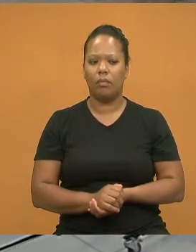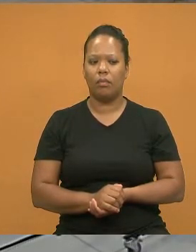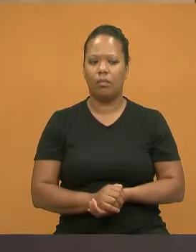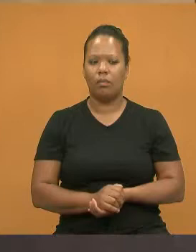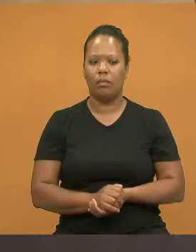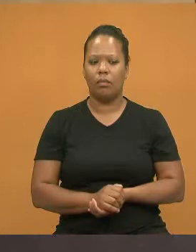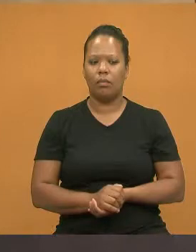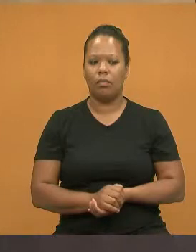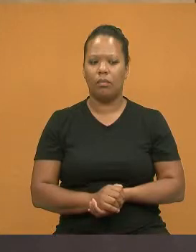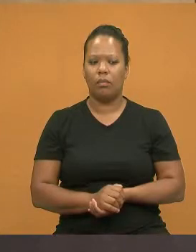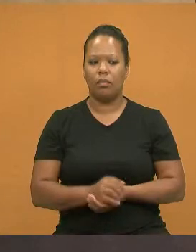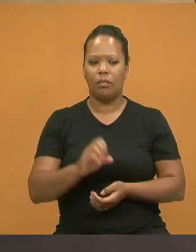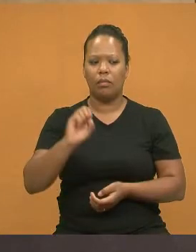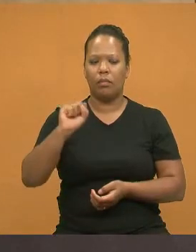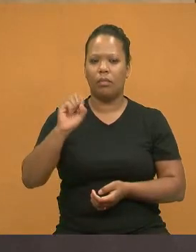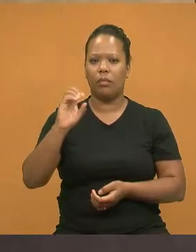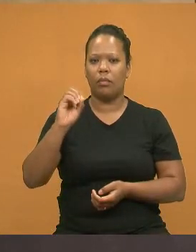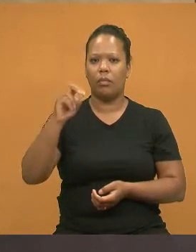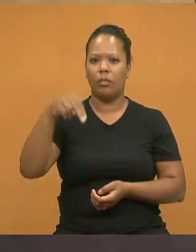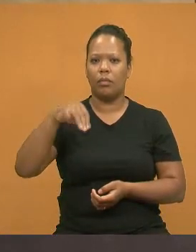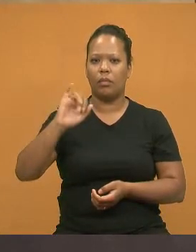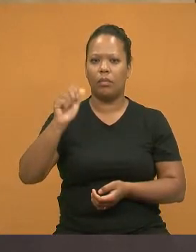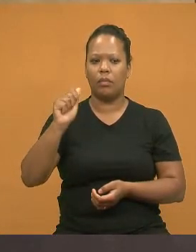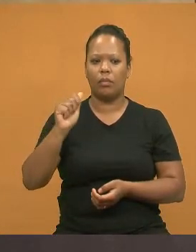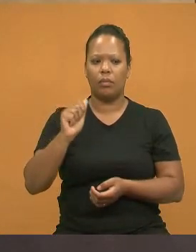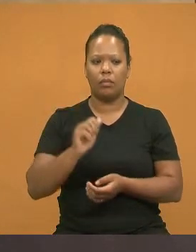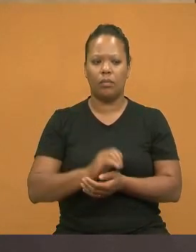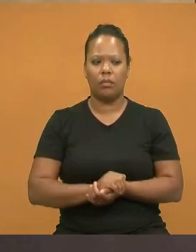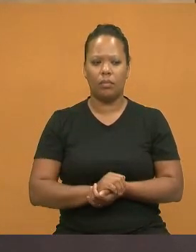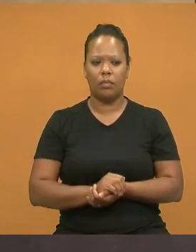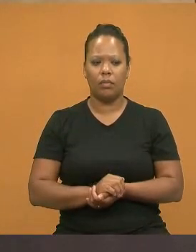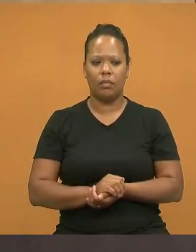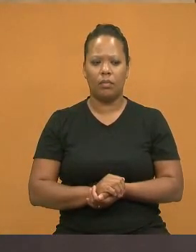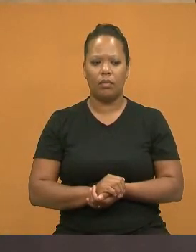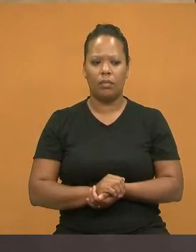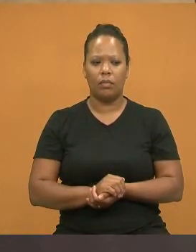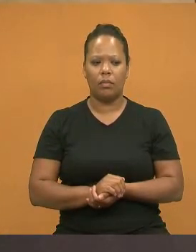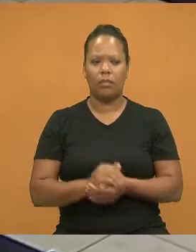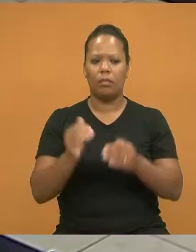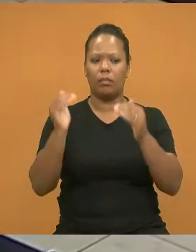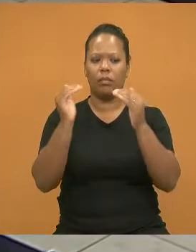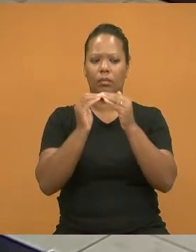Gostaria de solicitar a Sônia que votasse, porque ela justificou, eu não ouvi que votou